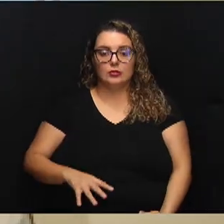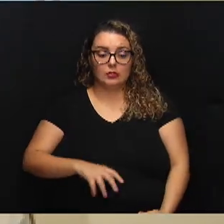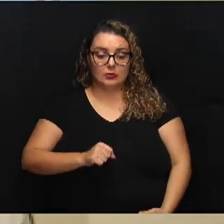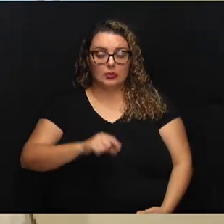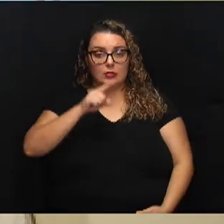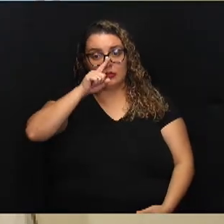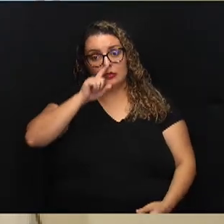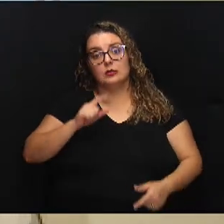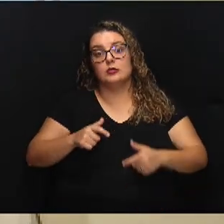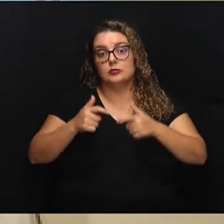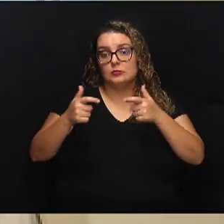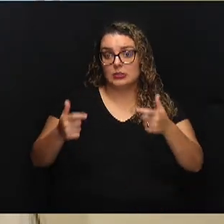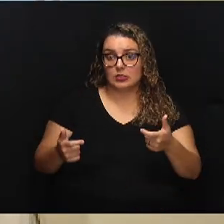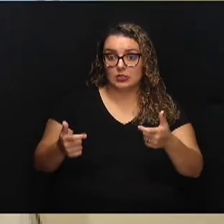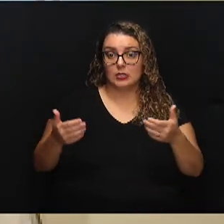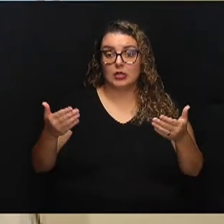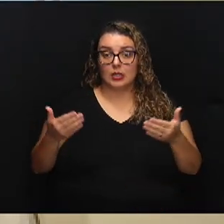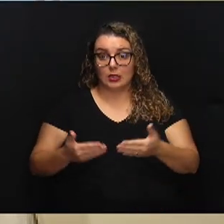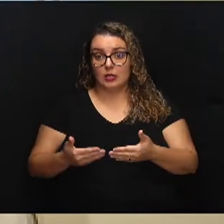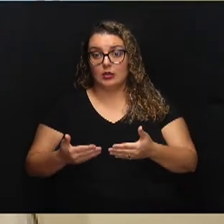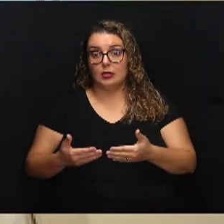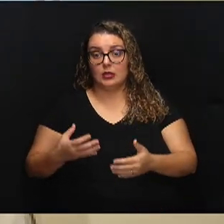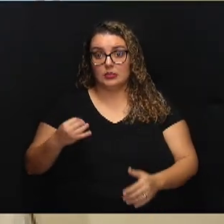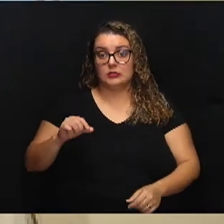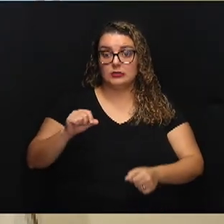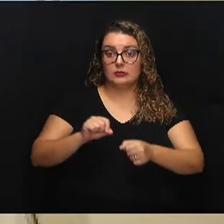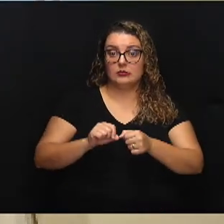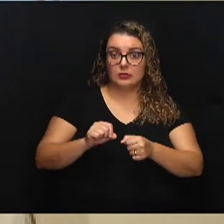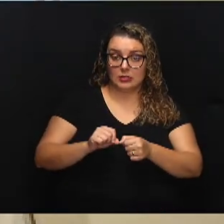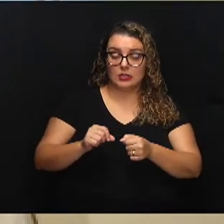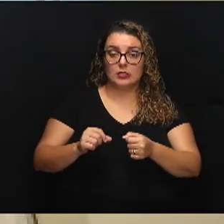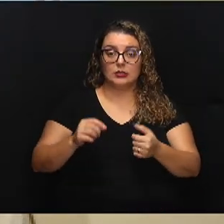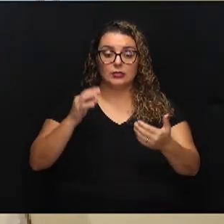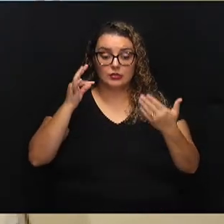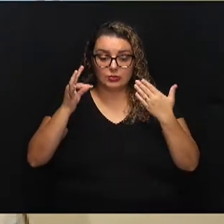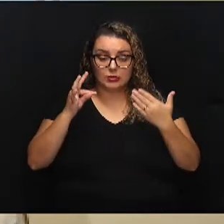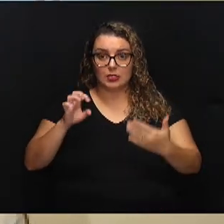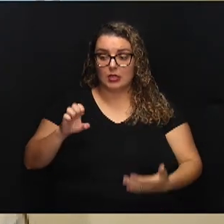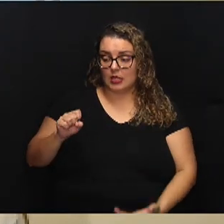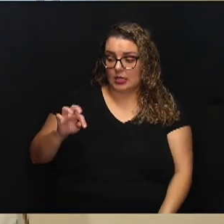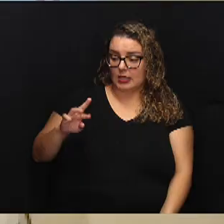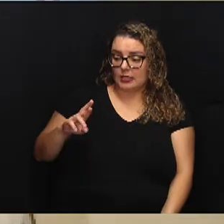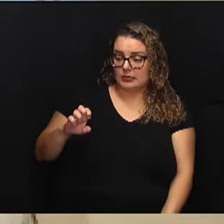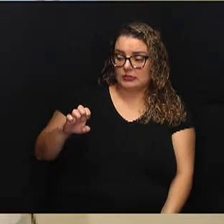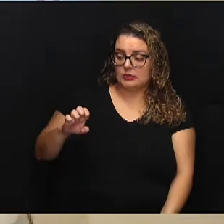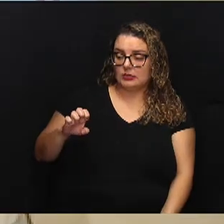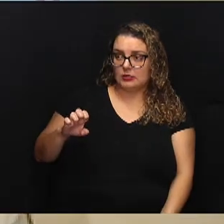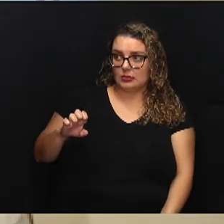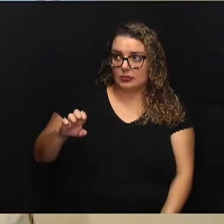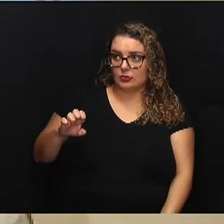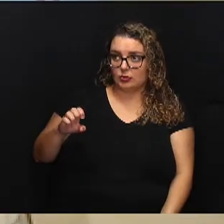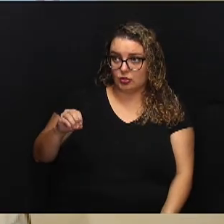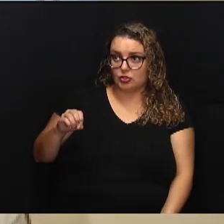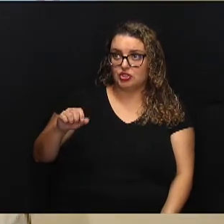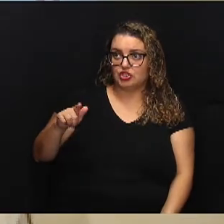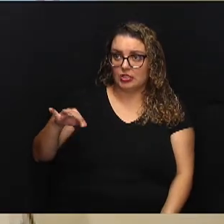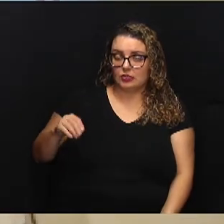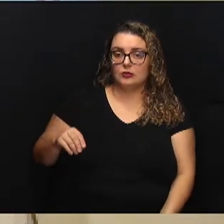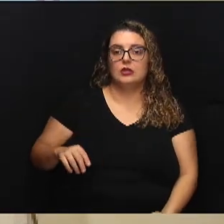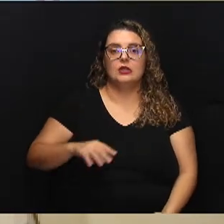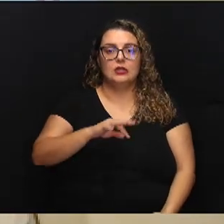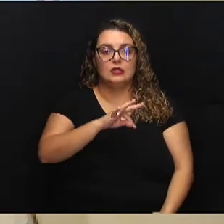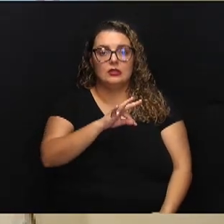maior. Agora, se ela faz terapia combinada estrogênio e progesterona, isso tem